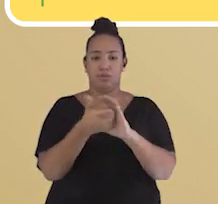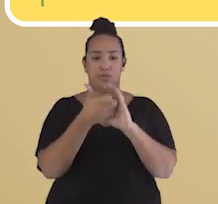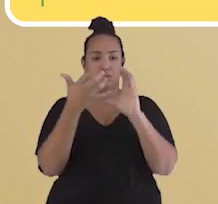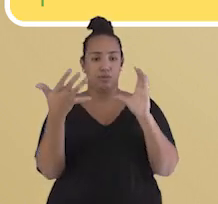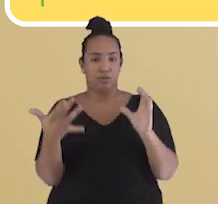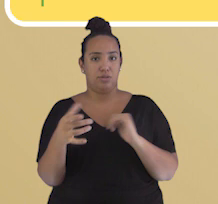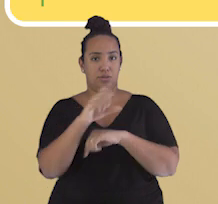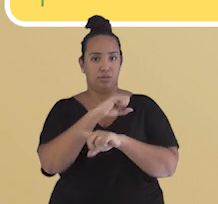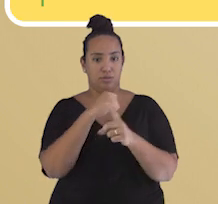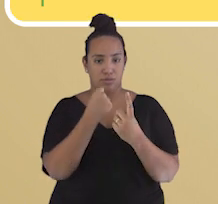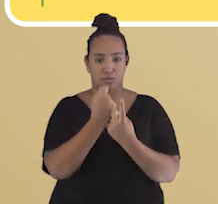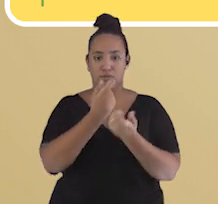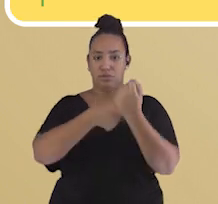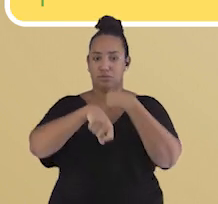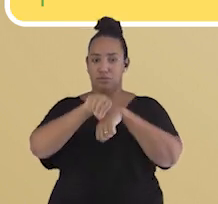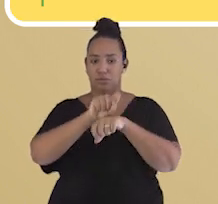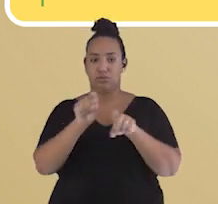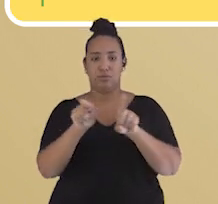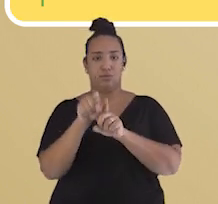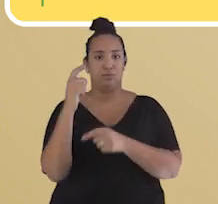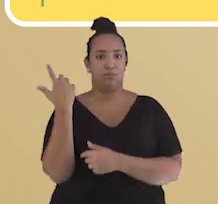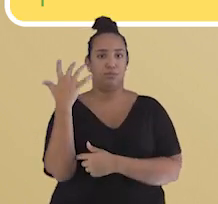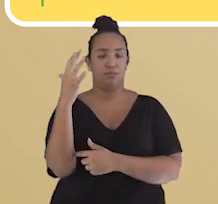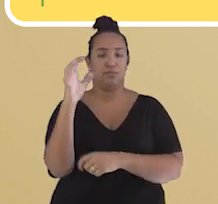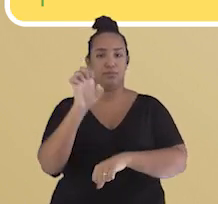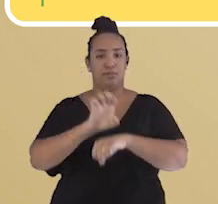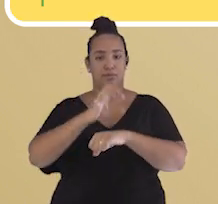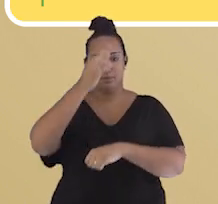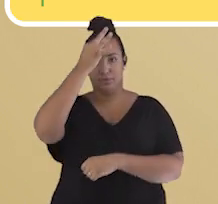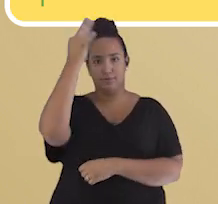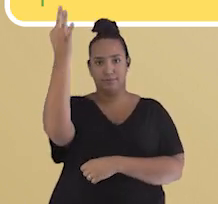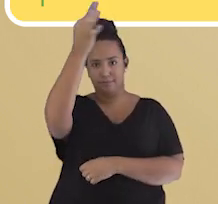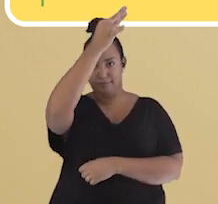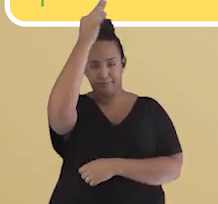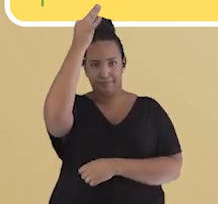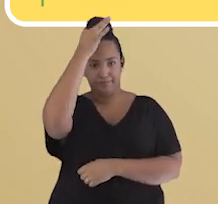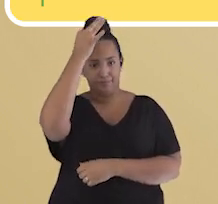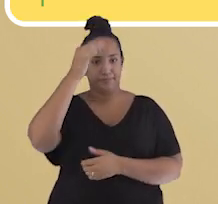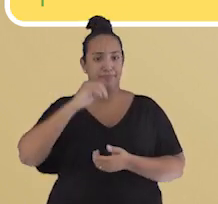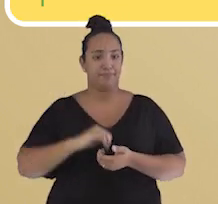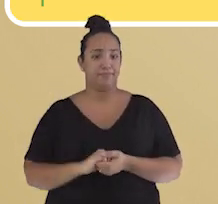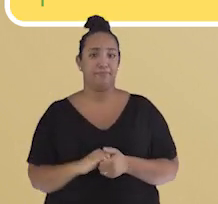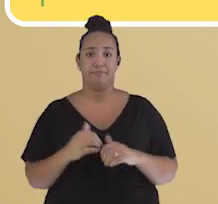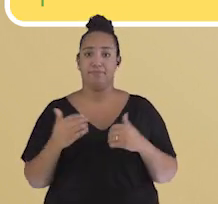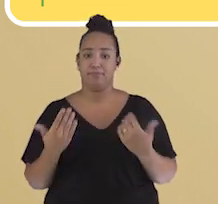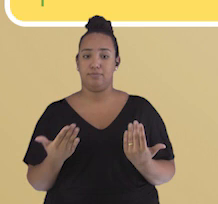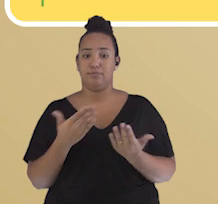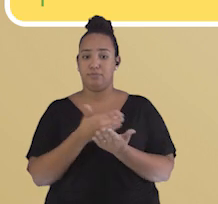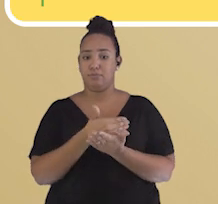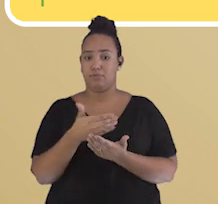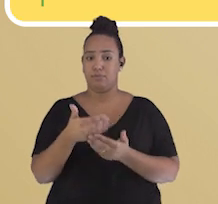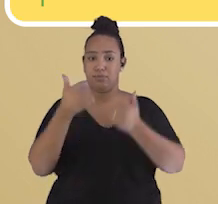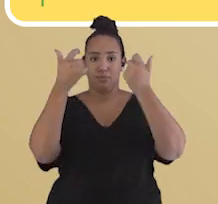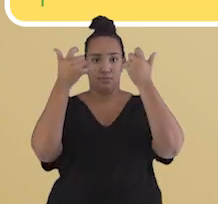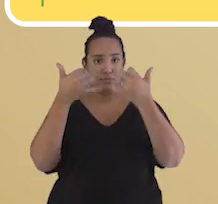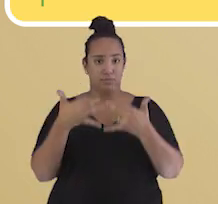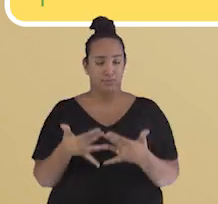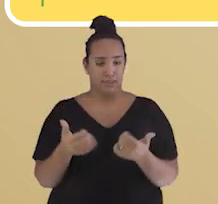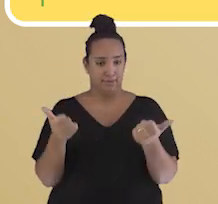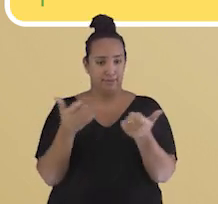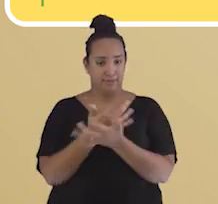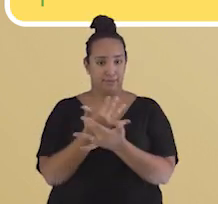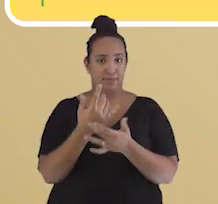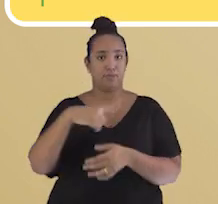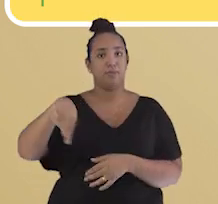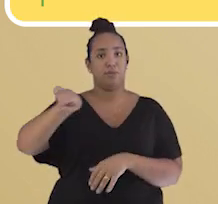e ambientais provocadas pelo seu crescimento. Dessa forma, o objetivo desta aula é analisar as